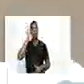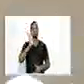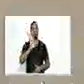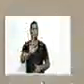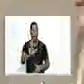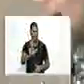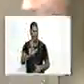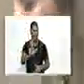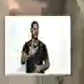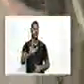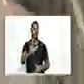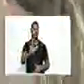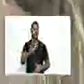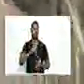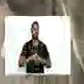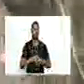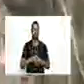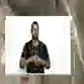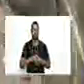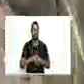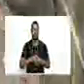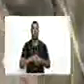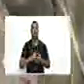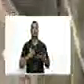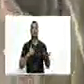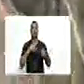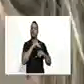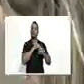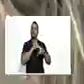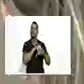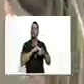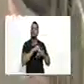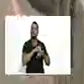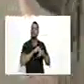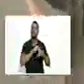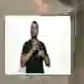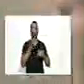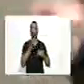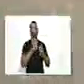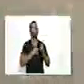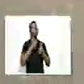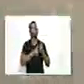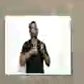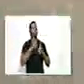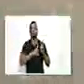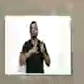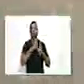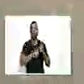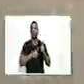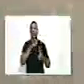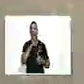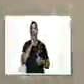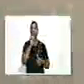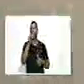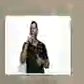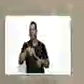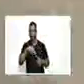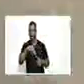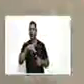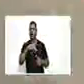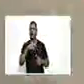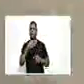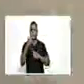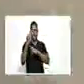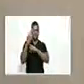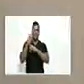na região eh conversando com com com o o o eh a fian veio Fan veio fiscalizar a